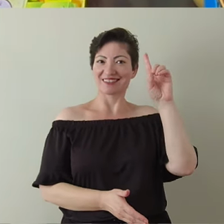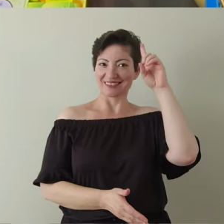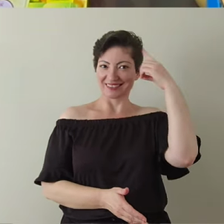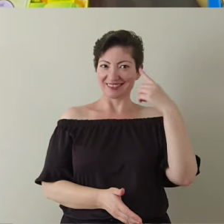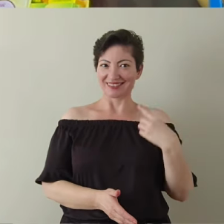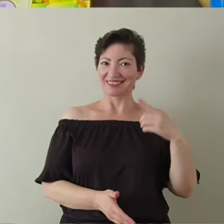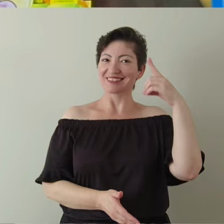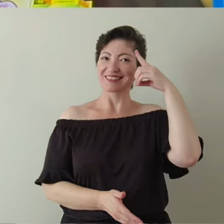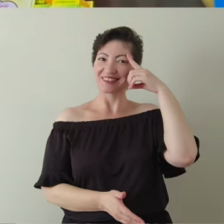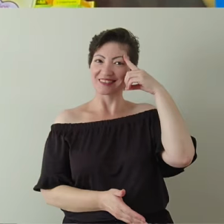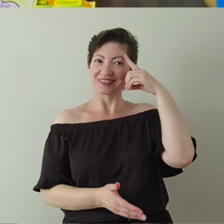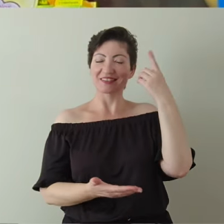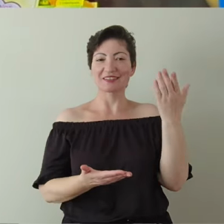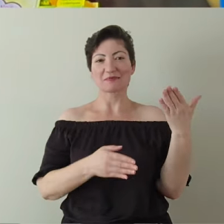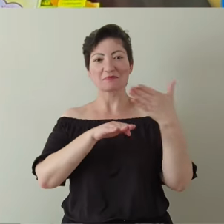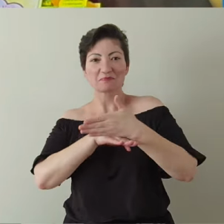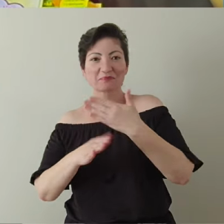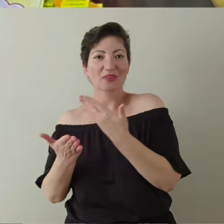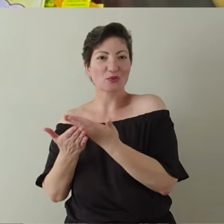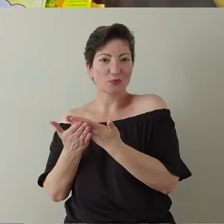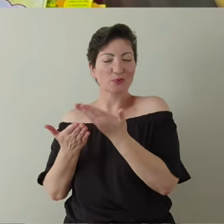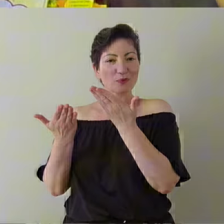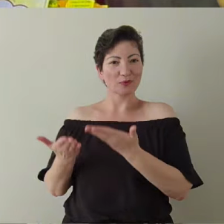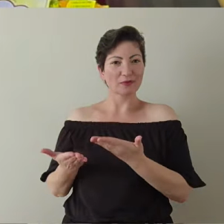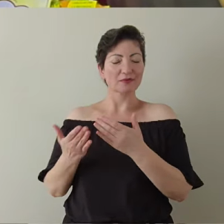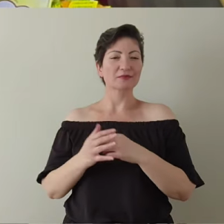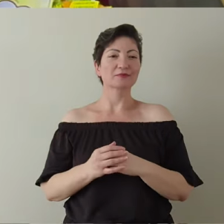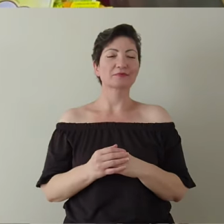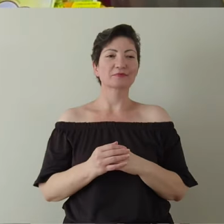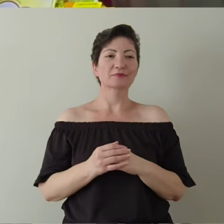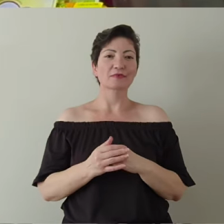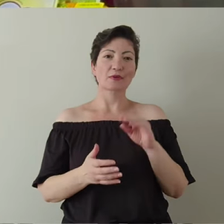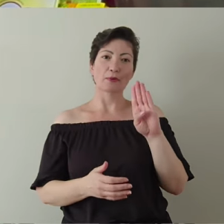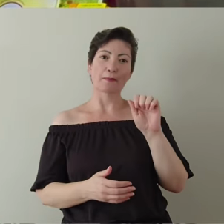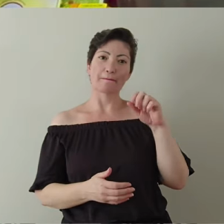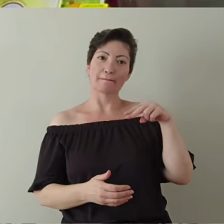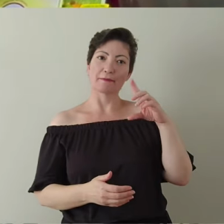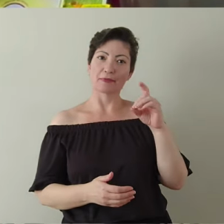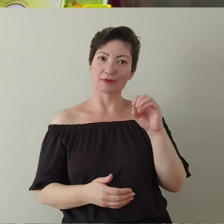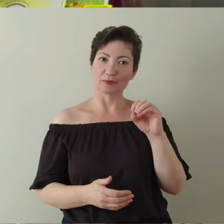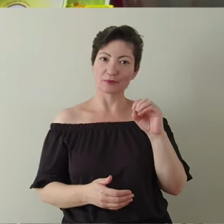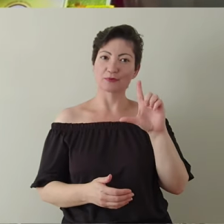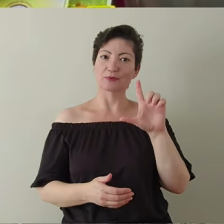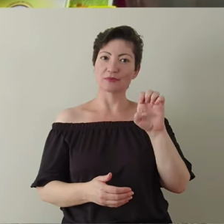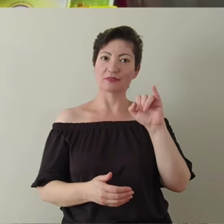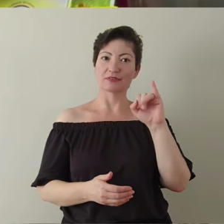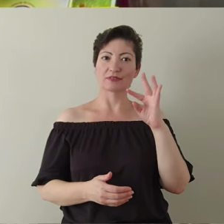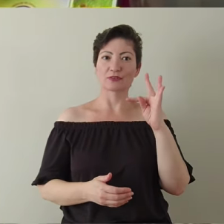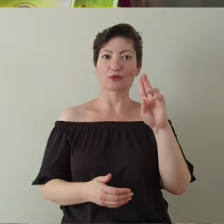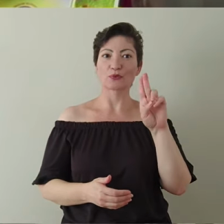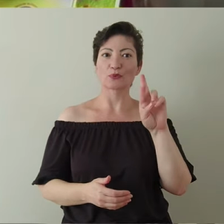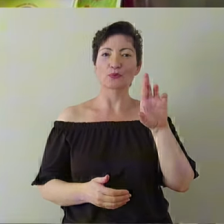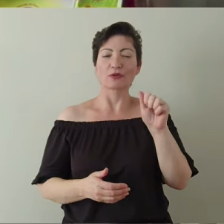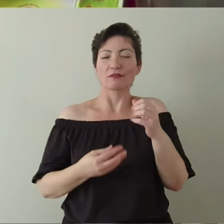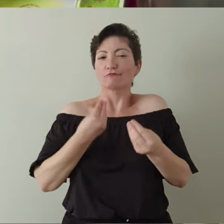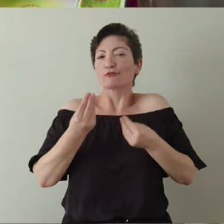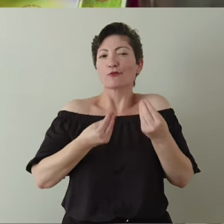como estudante, aqui no Bando da Leitura, e de repente, como que eu conheci o grupo de